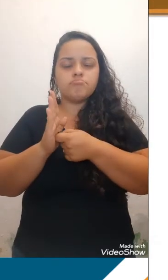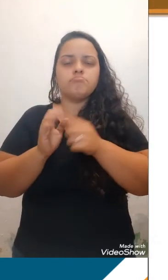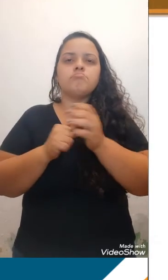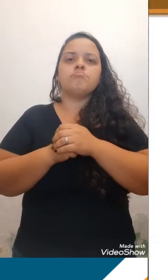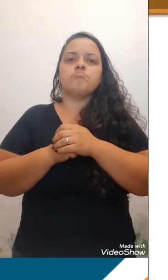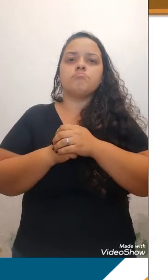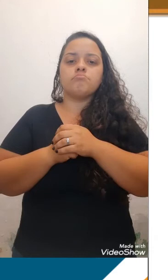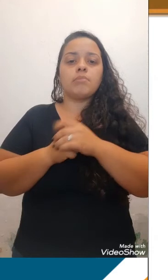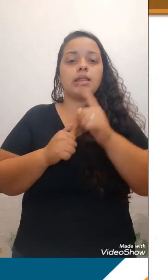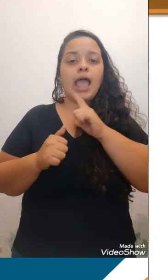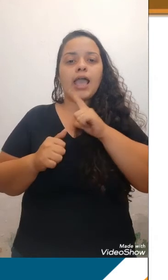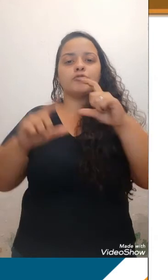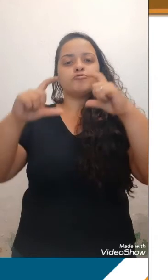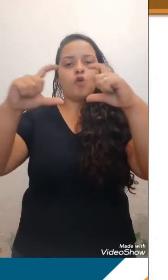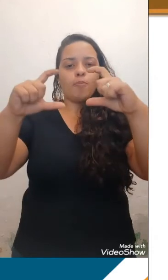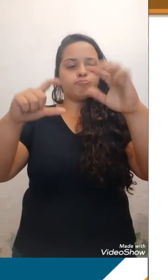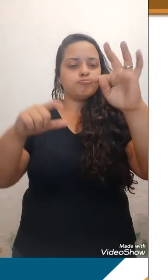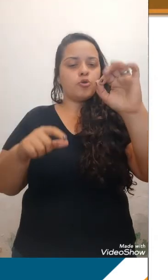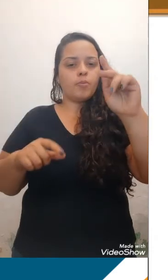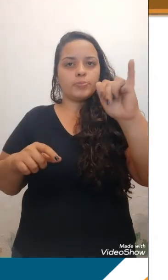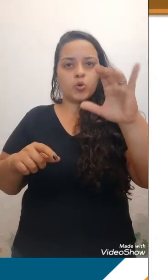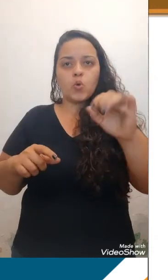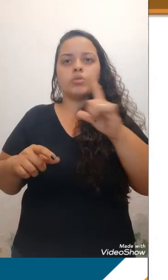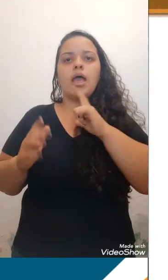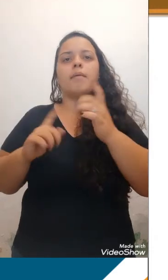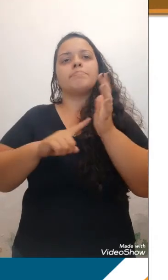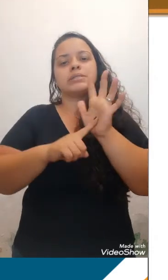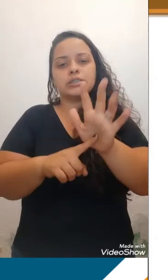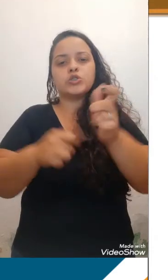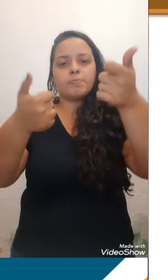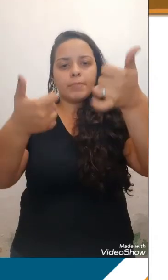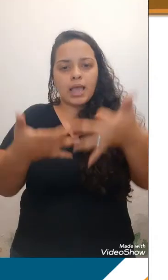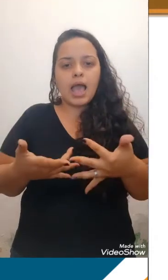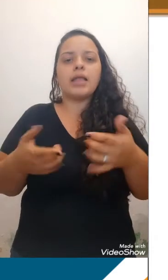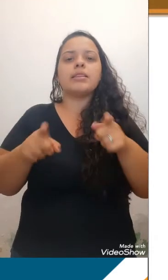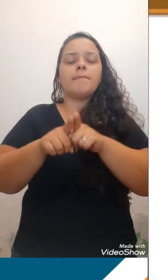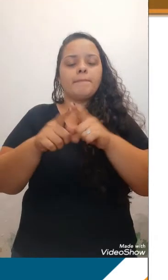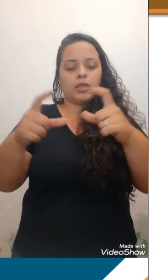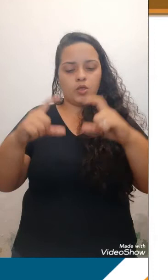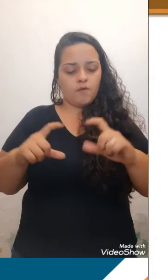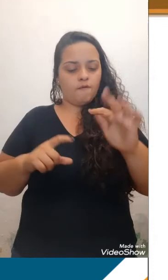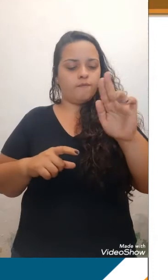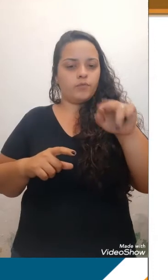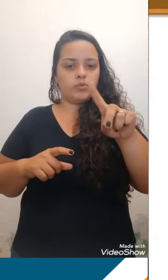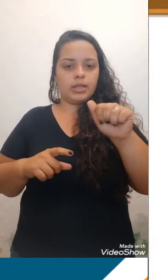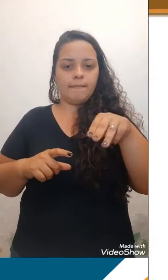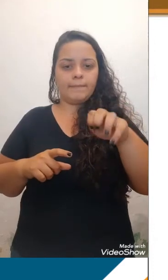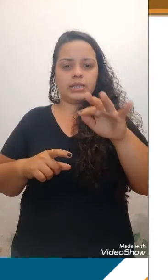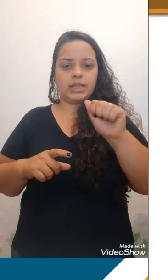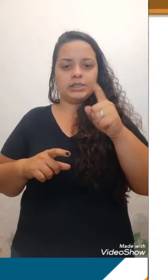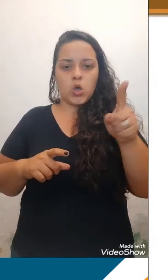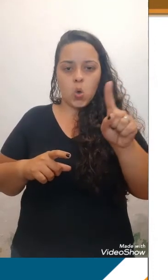vista que nós temos o tópico frasal, apresentando o que será explicado, a fundamentação